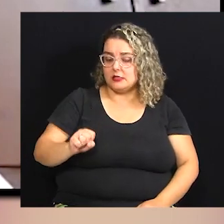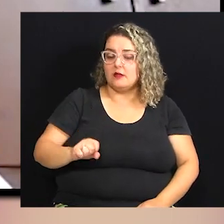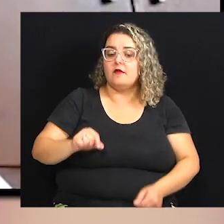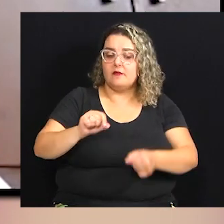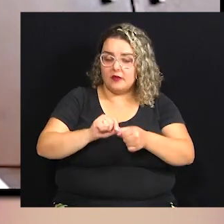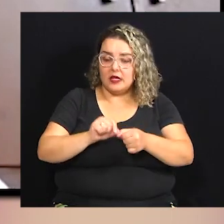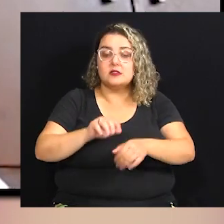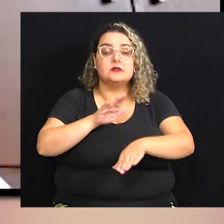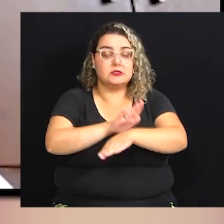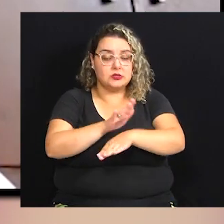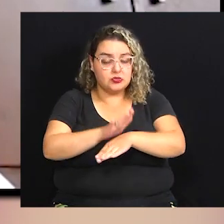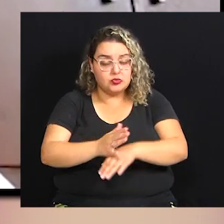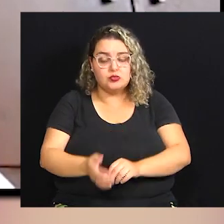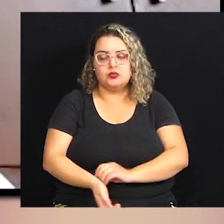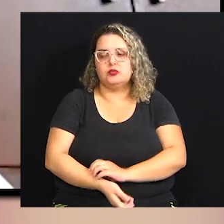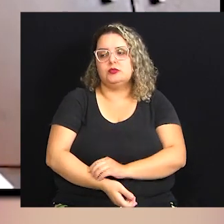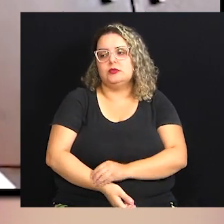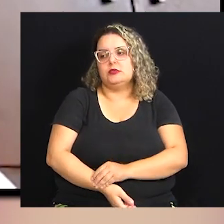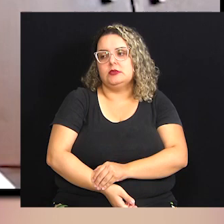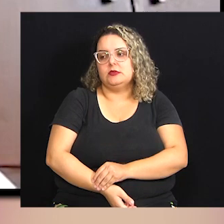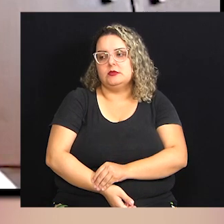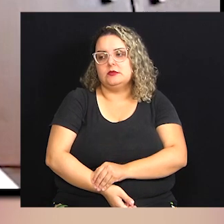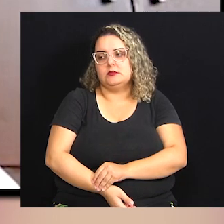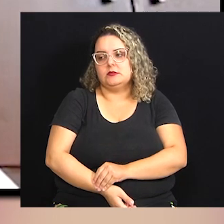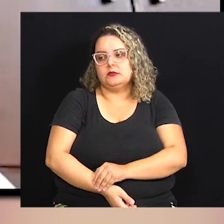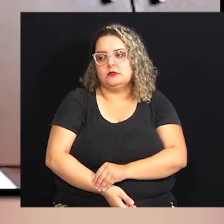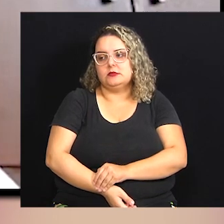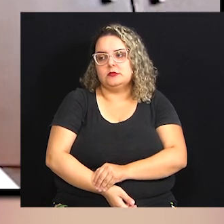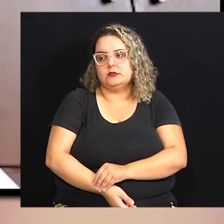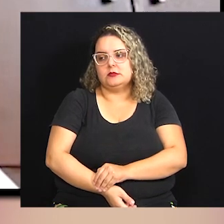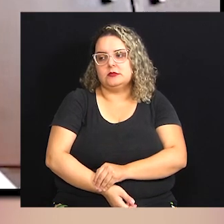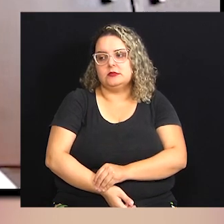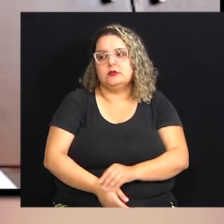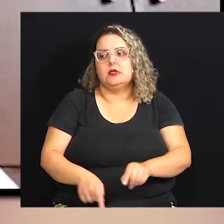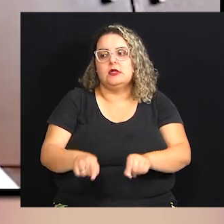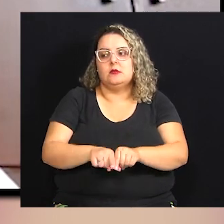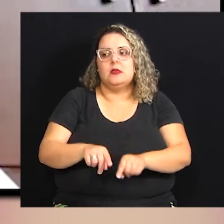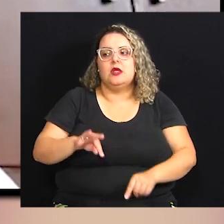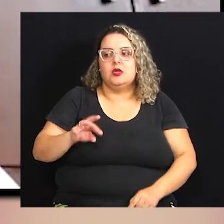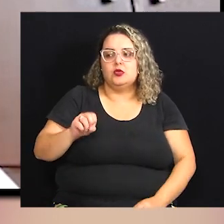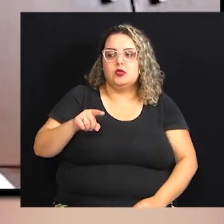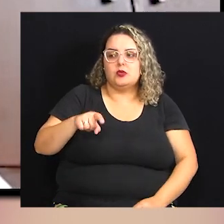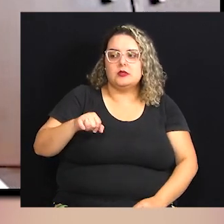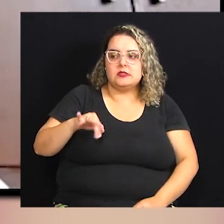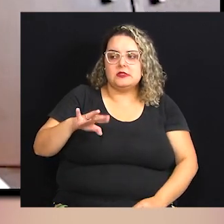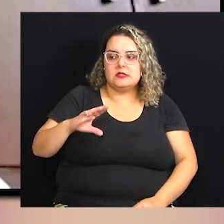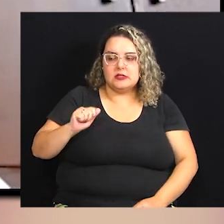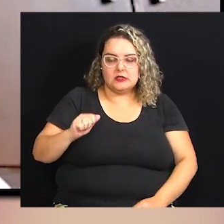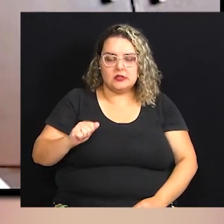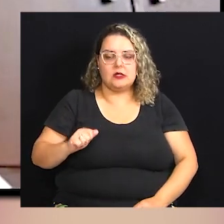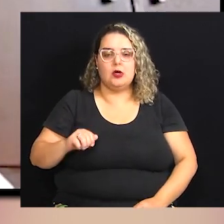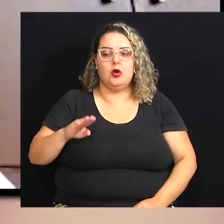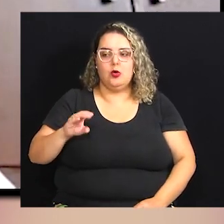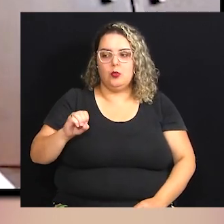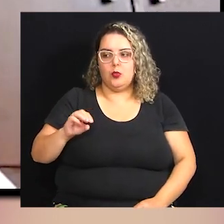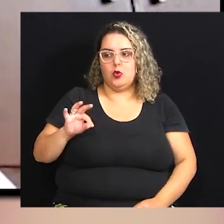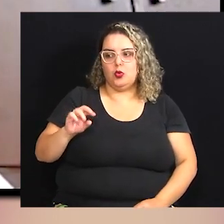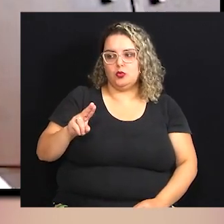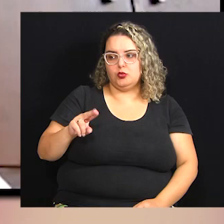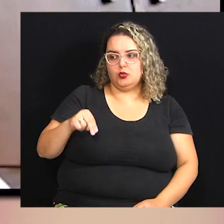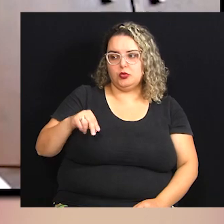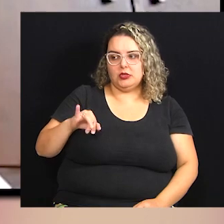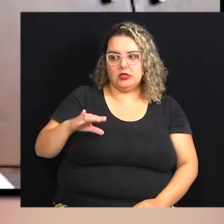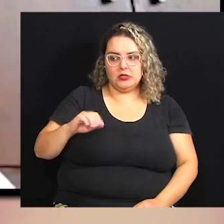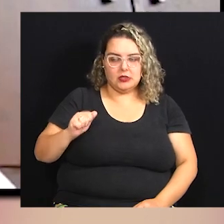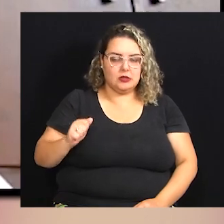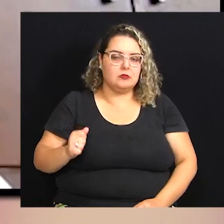ajuda bastante. É, Além disso, toxina botulínica para enxaqueca, tem pessoas que ficam muito